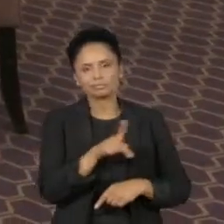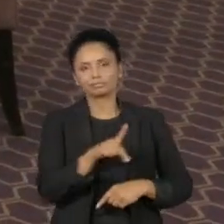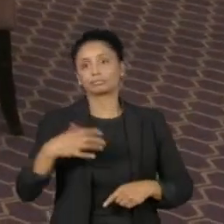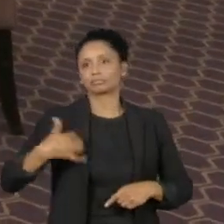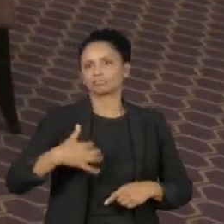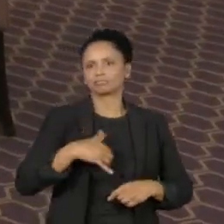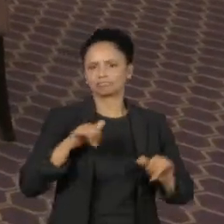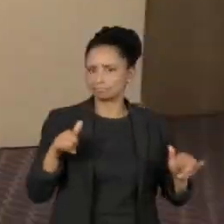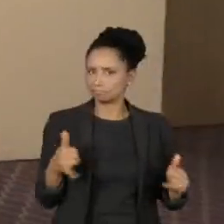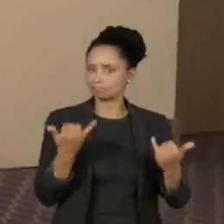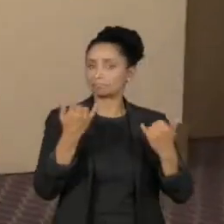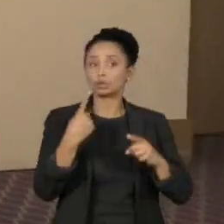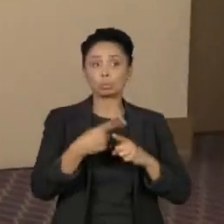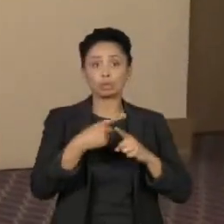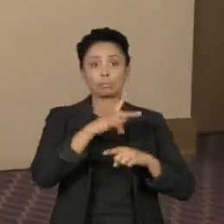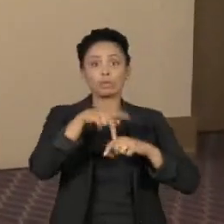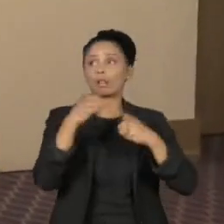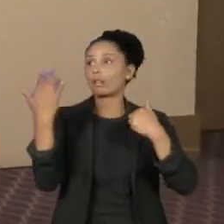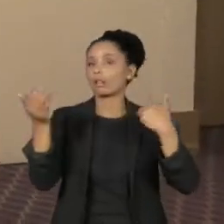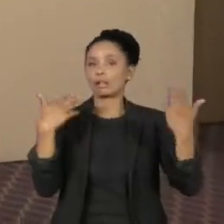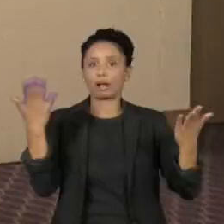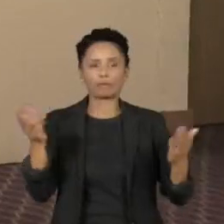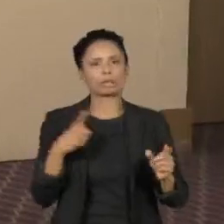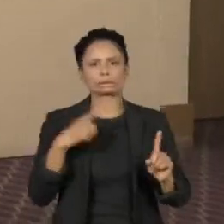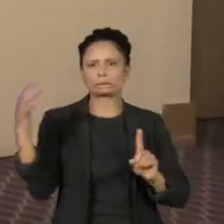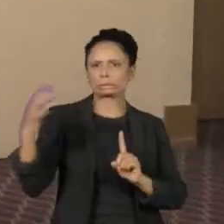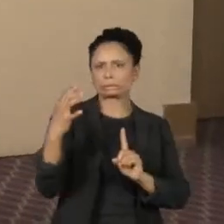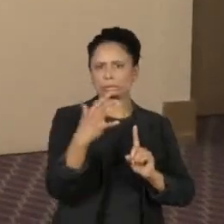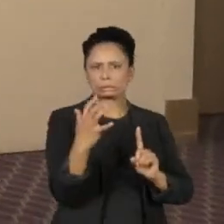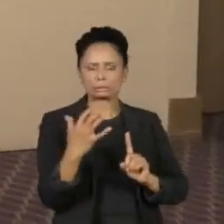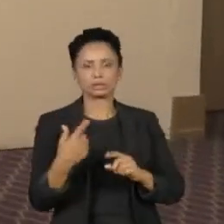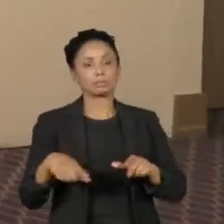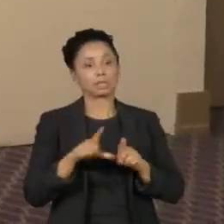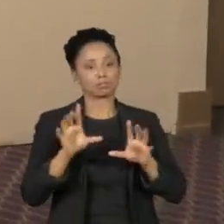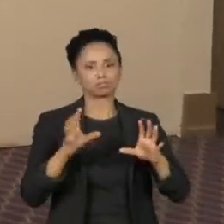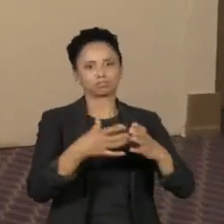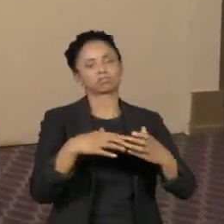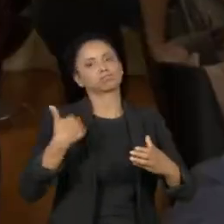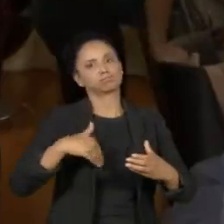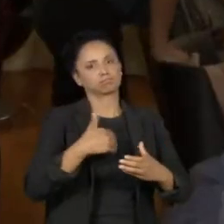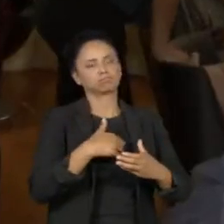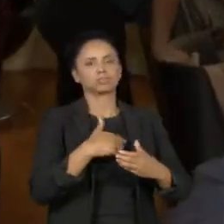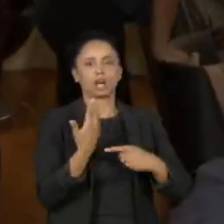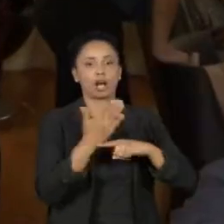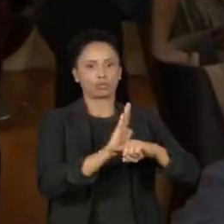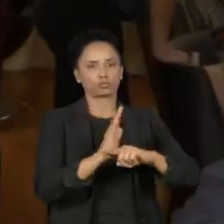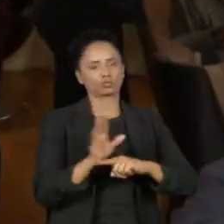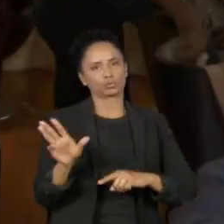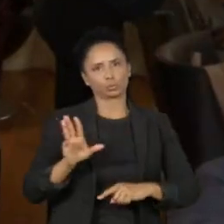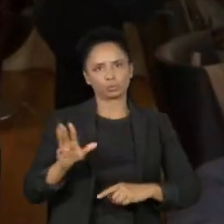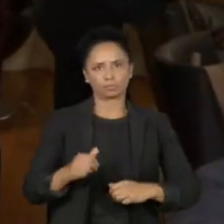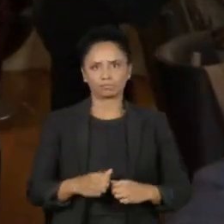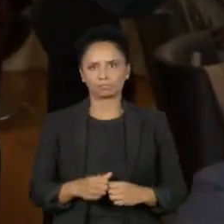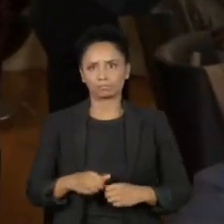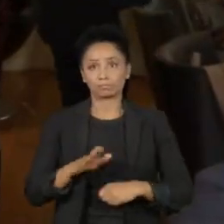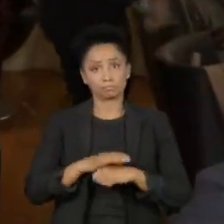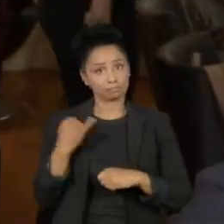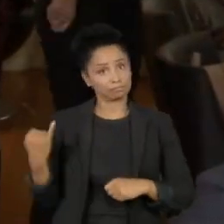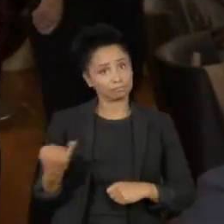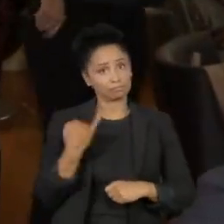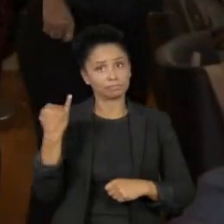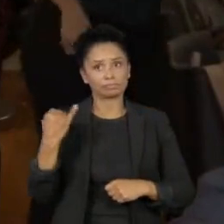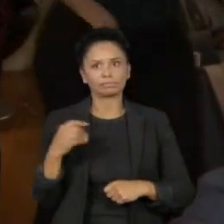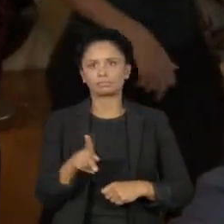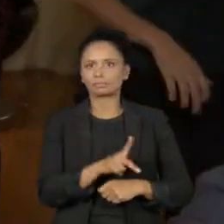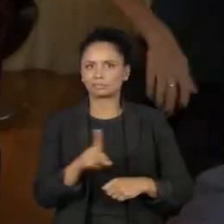sofre muita pressão interna para faturar entre os argentinos com a eleição do amigo Lula. Me parece que el presidente Fernández, estando en una